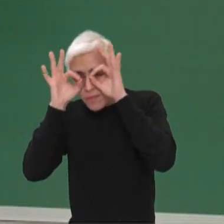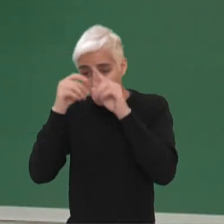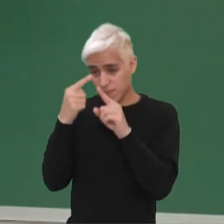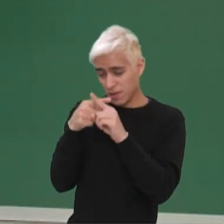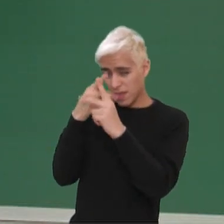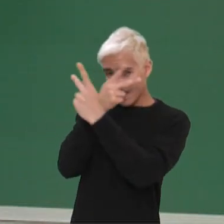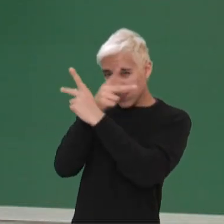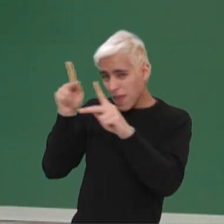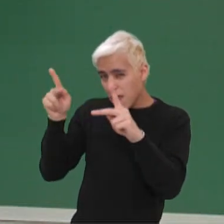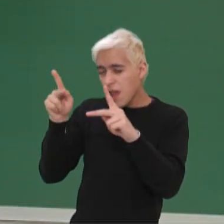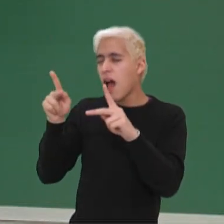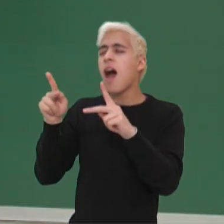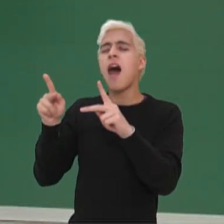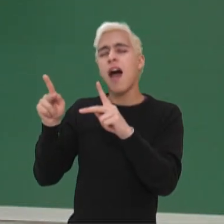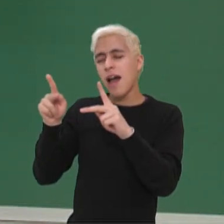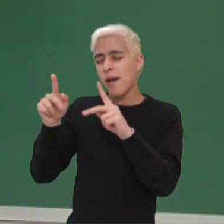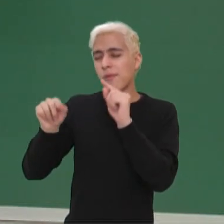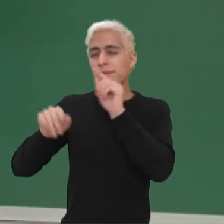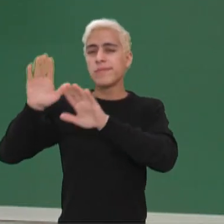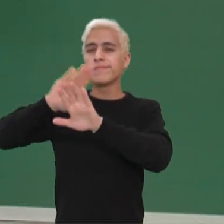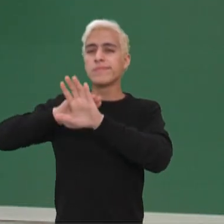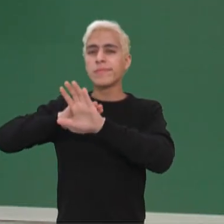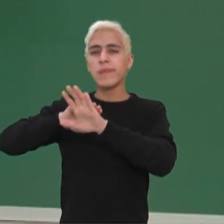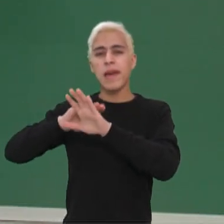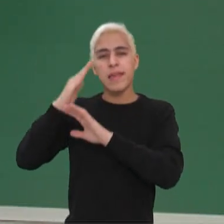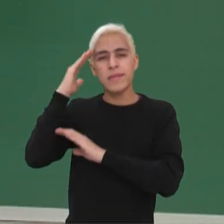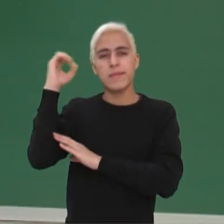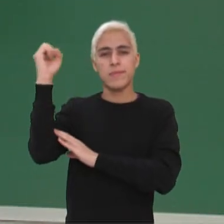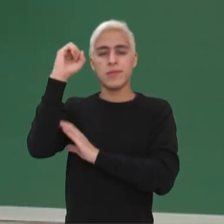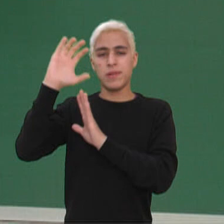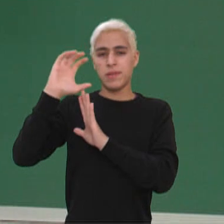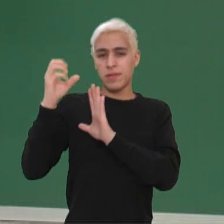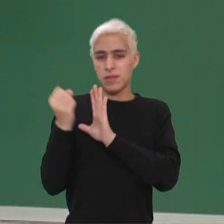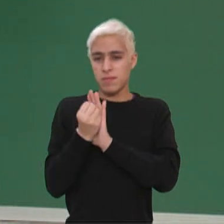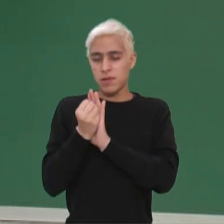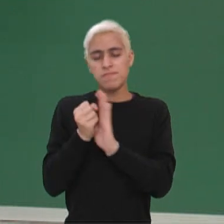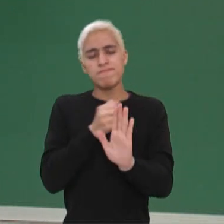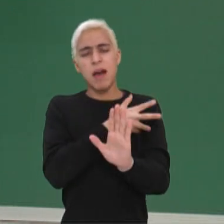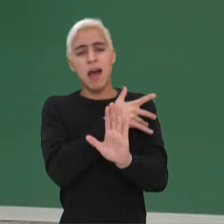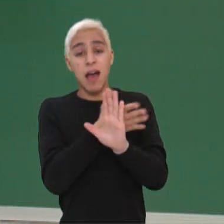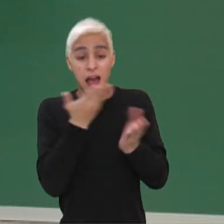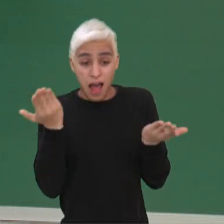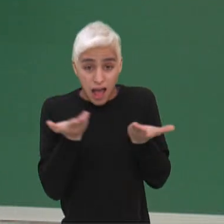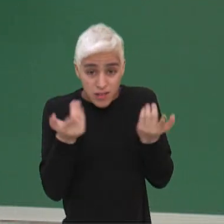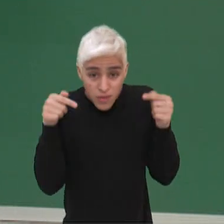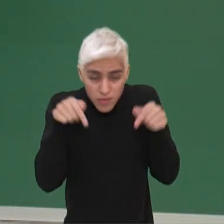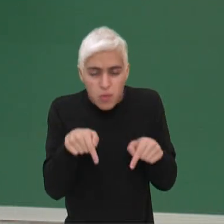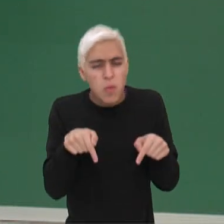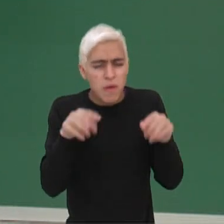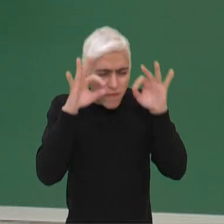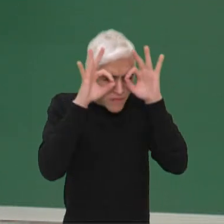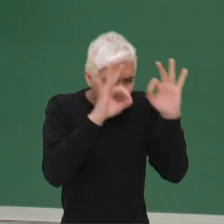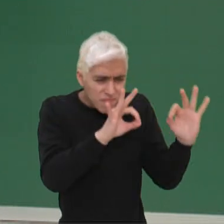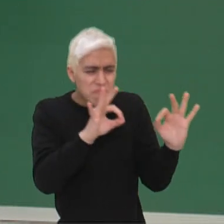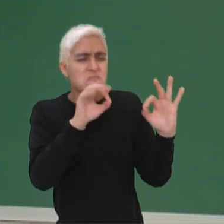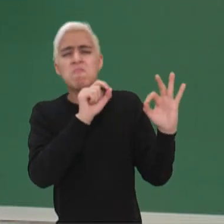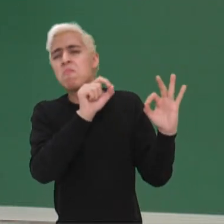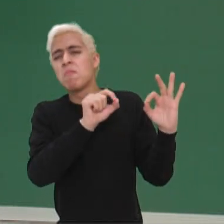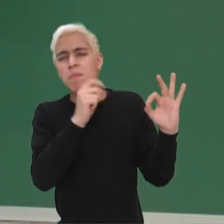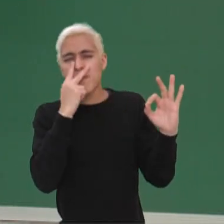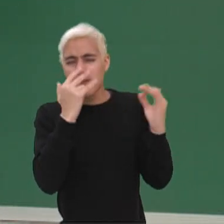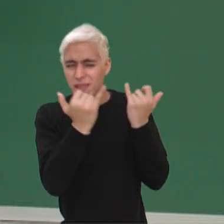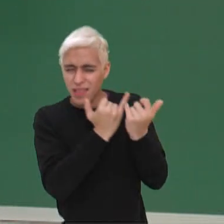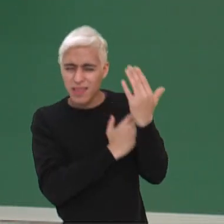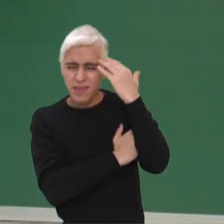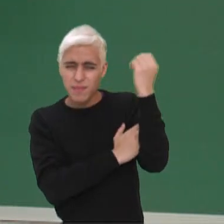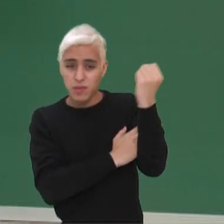Atena, também é um símbolo de sabedoria. Até hoje, uma breve curiosidade, nós utilizamos a coruja como símbolo de sabedoria.